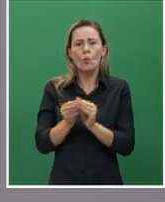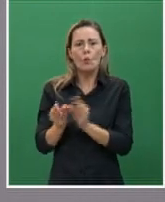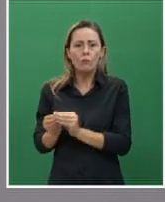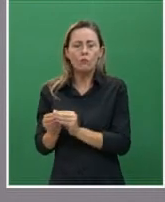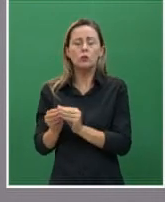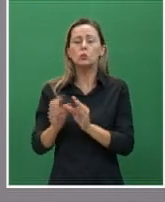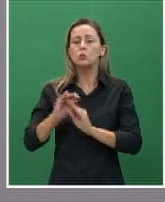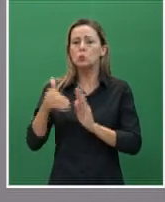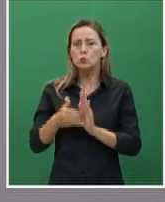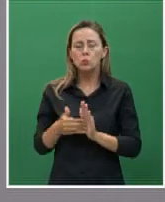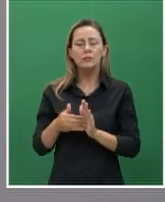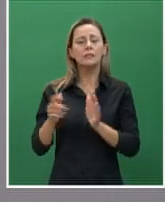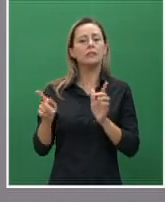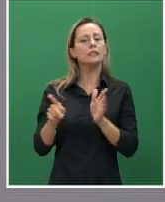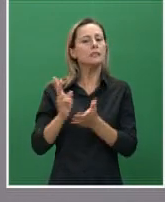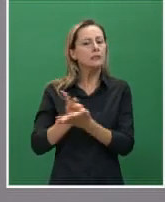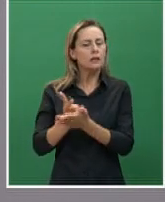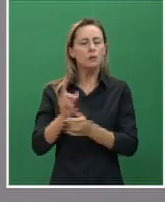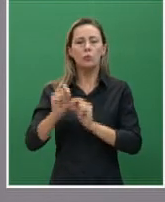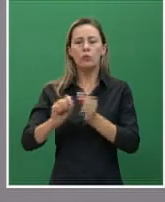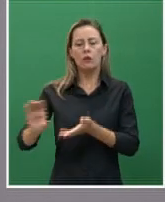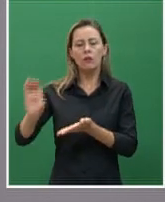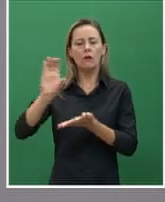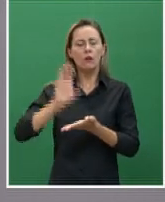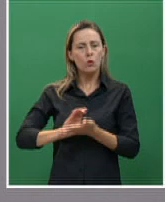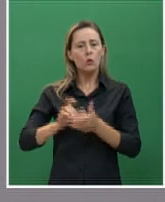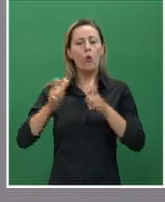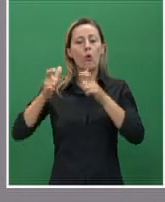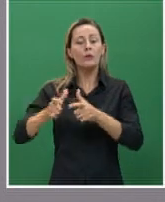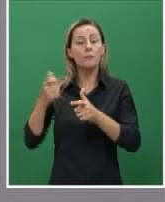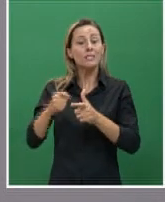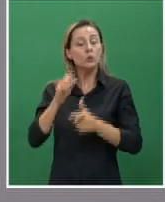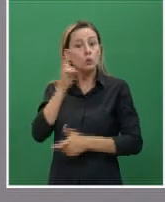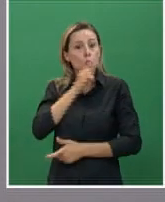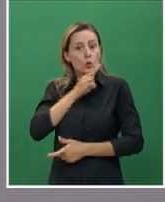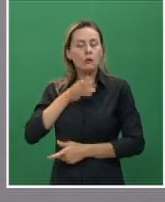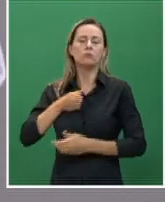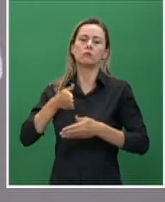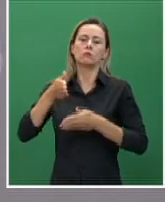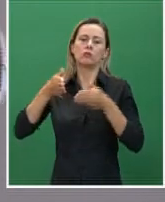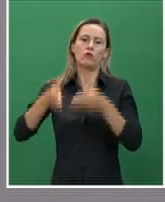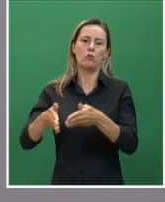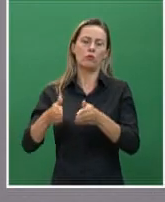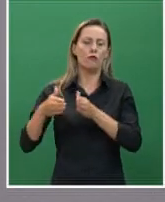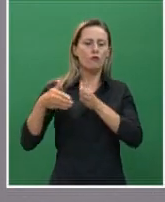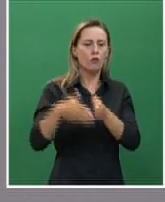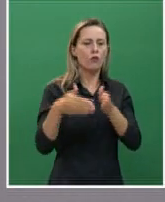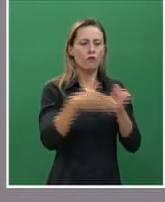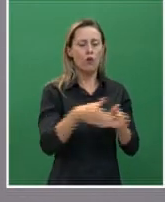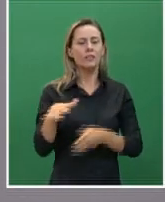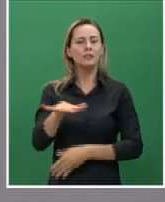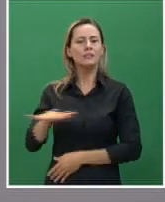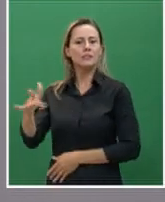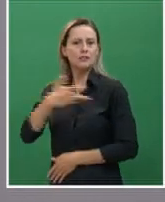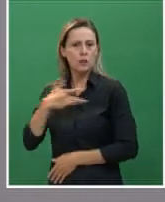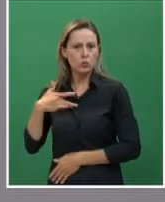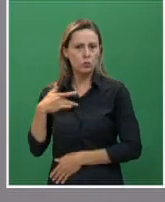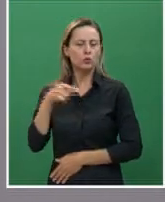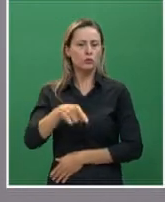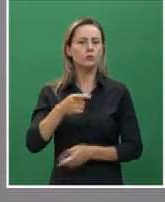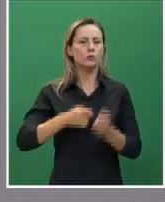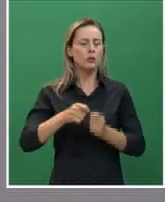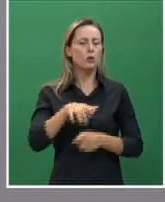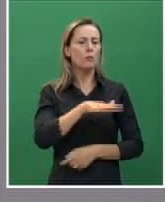enxuta que concentre recurso naquilo que dá onde realmente é necessário Edu a saúde em